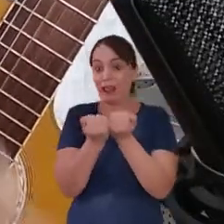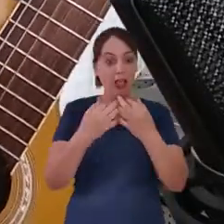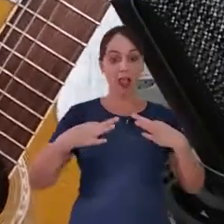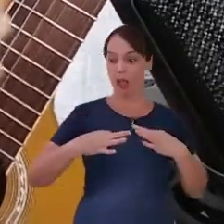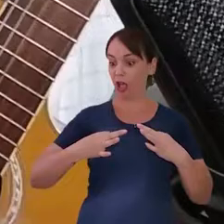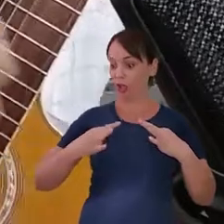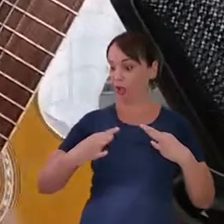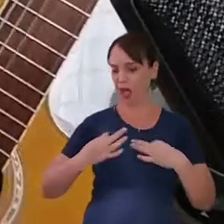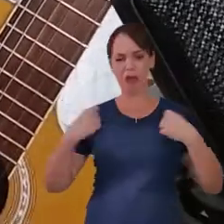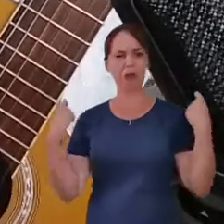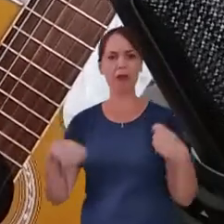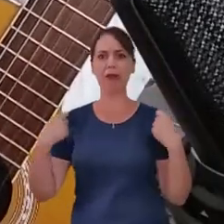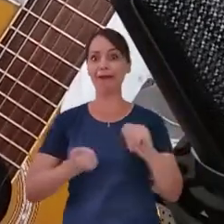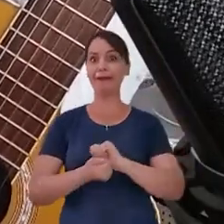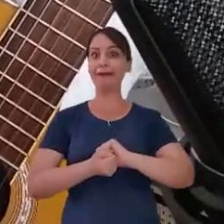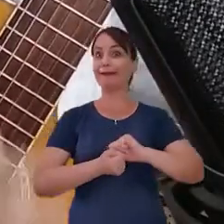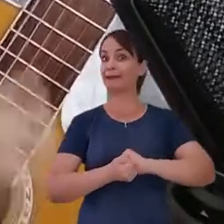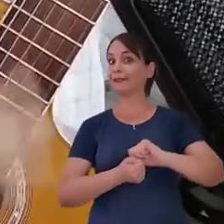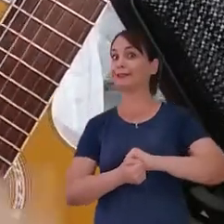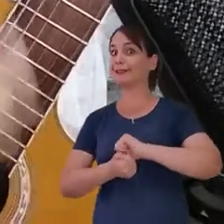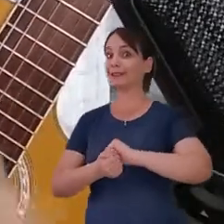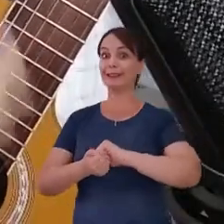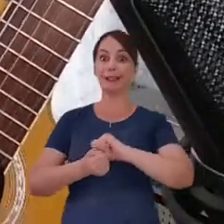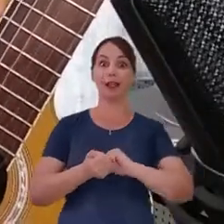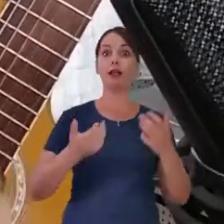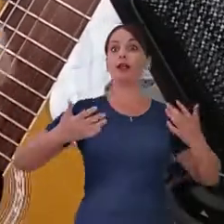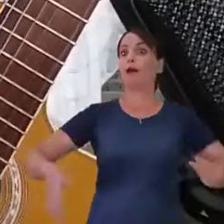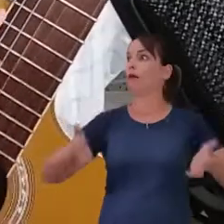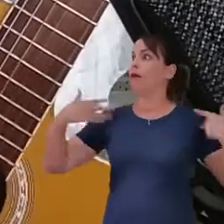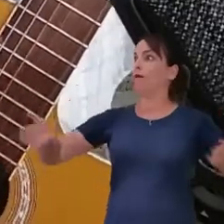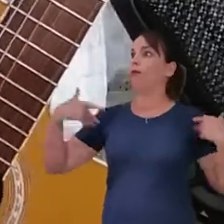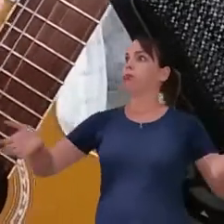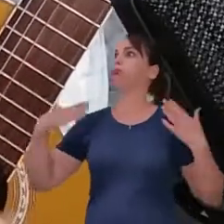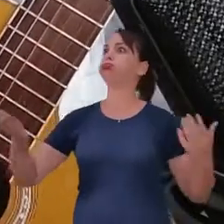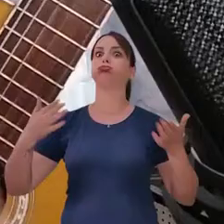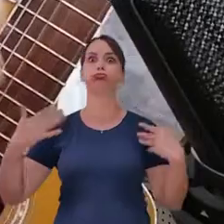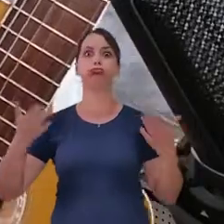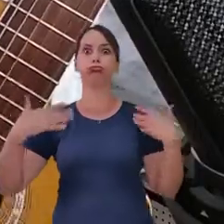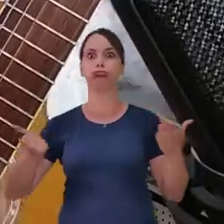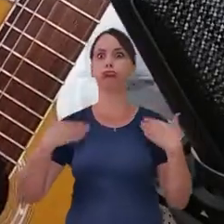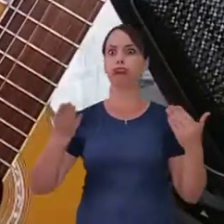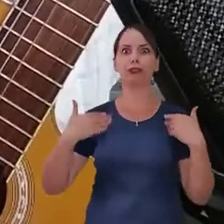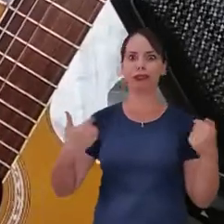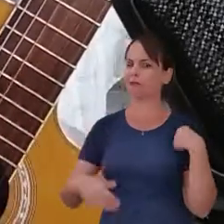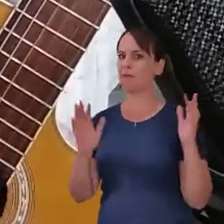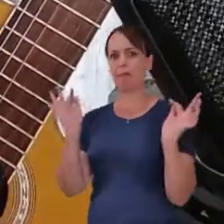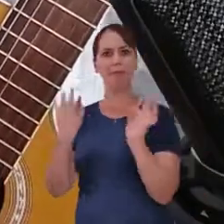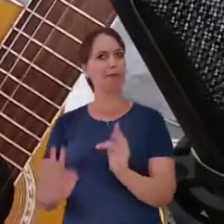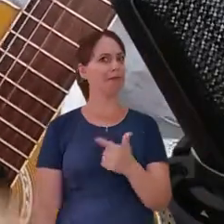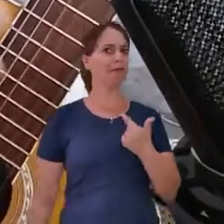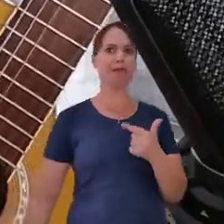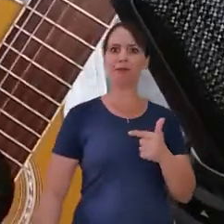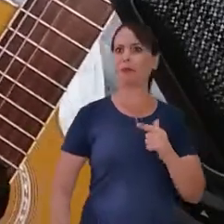pão, tanto de roupa que tem pra lavar, do calor de rachar? Castrão